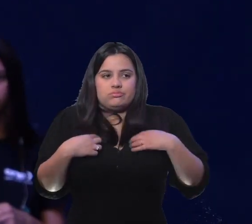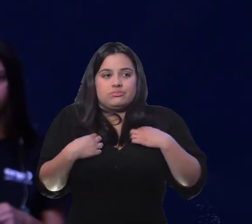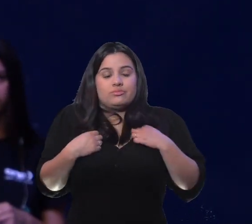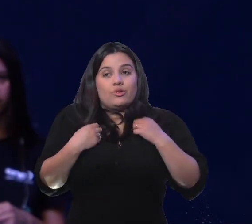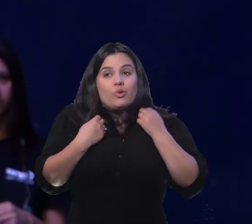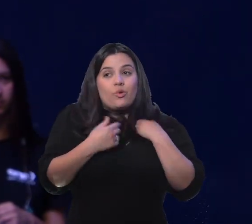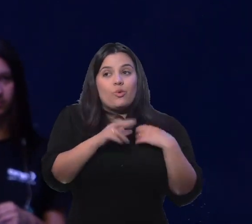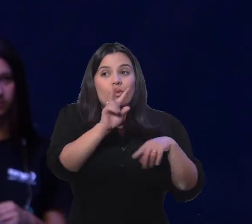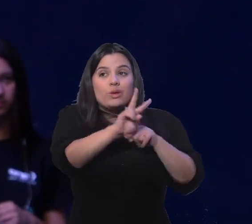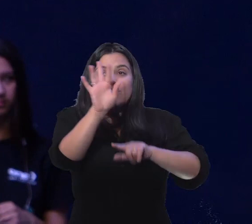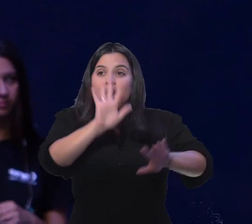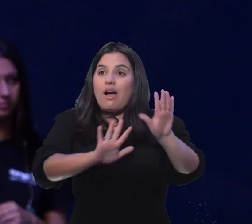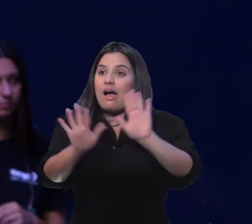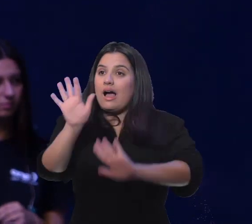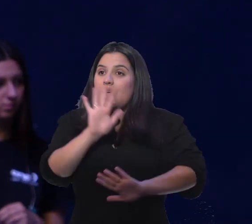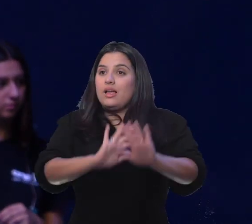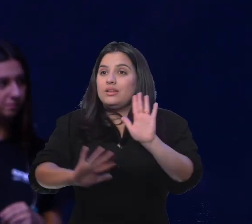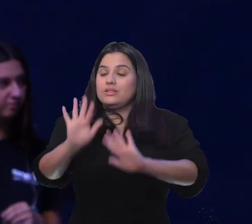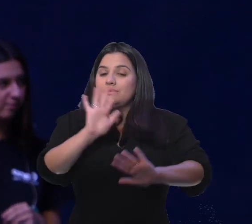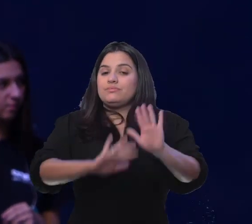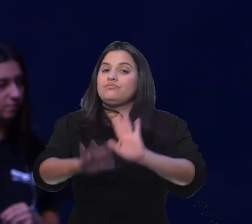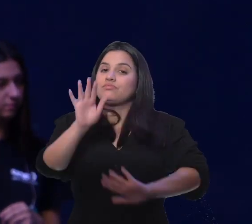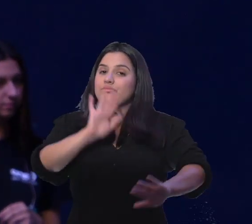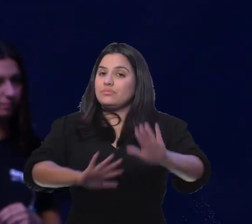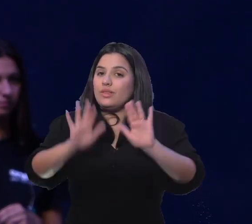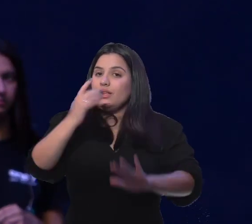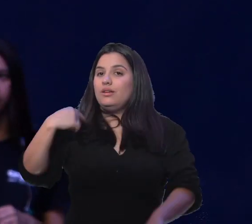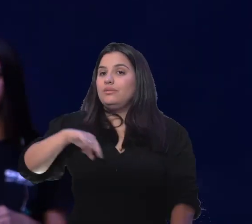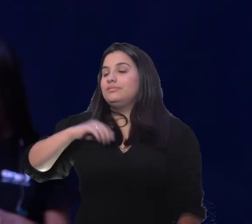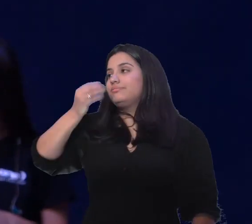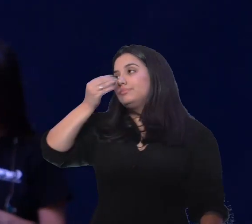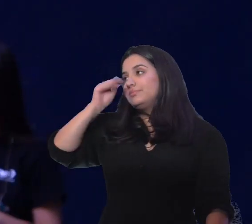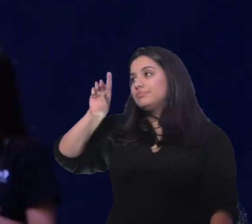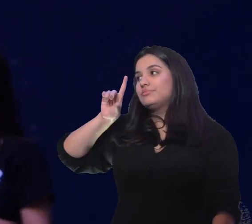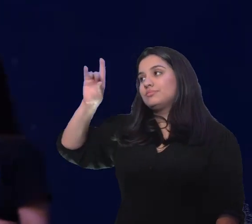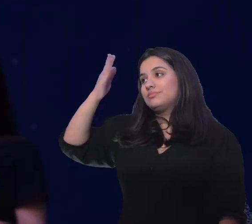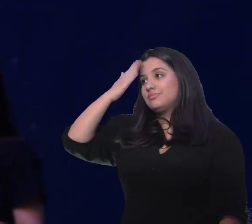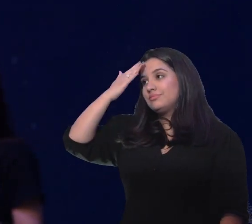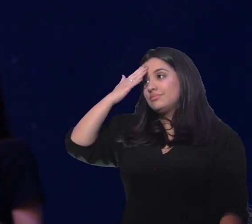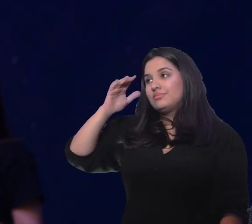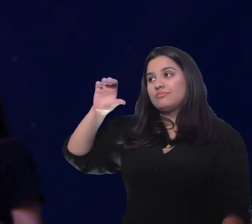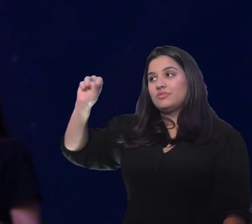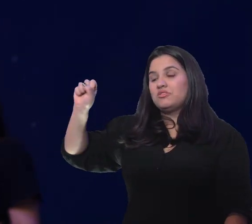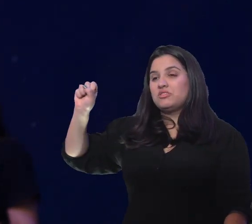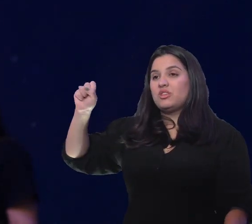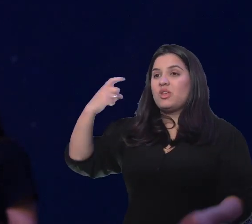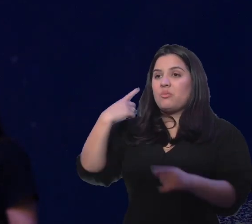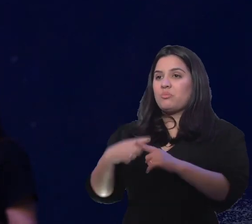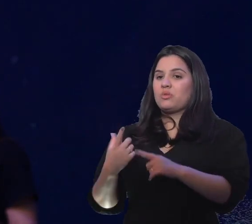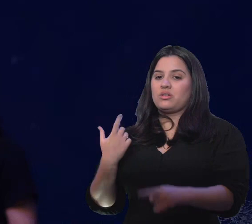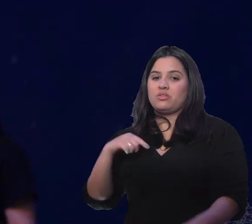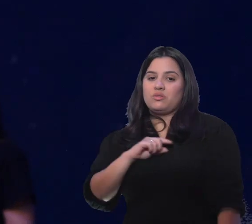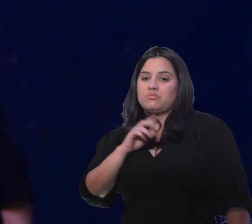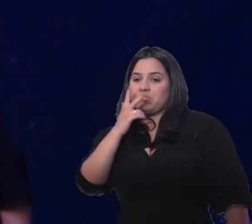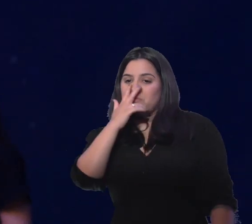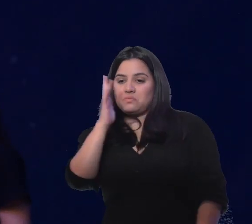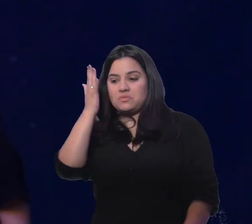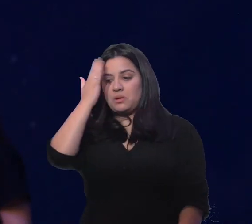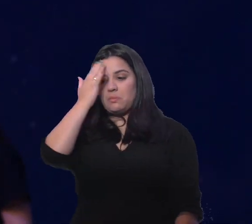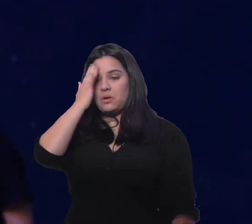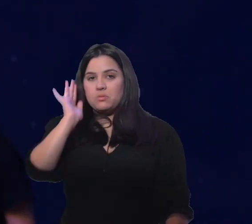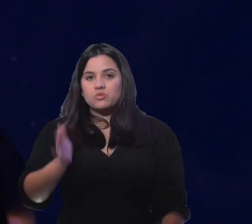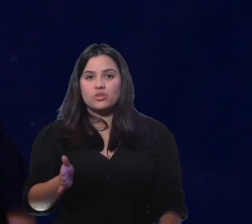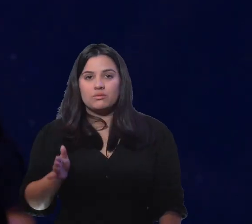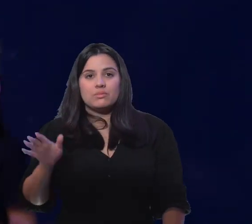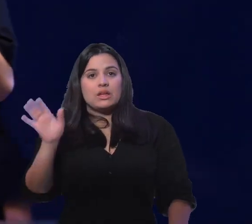Cuidado, gente. Às vezes a gente recusa a sabedoria do Senhor, dos conselheiros, porque a gente acha que sabe o que está fazendo. A